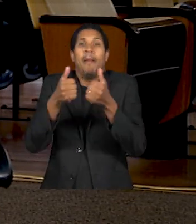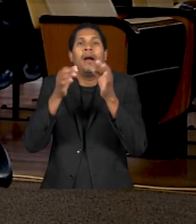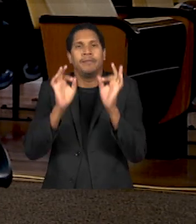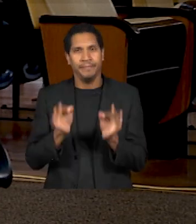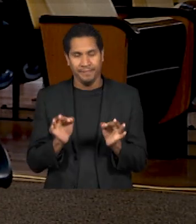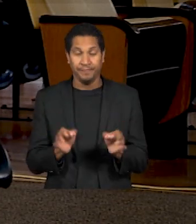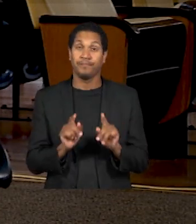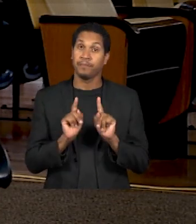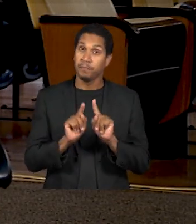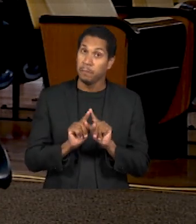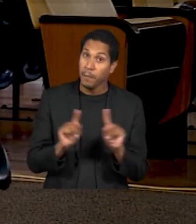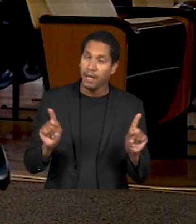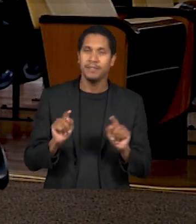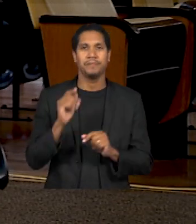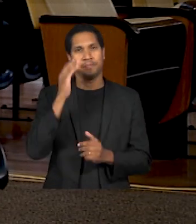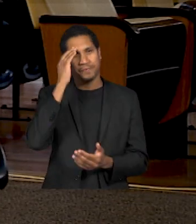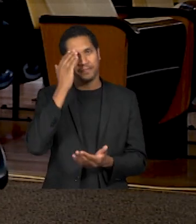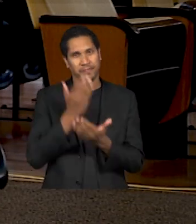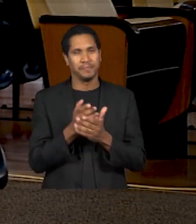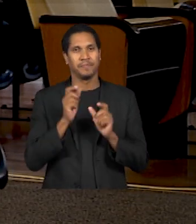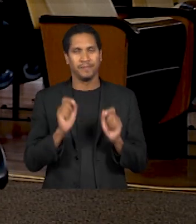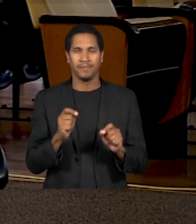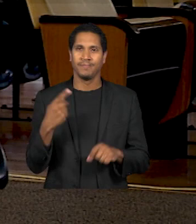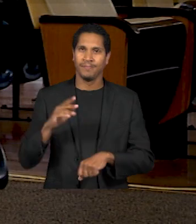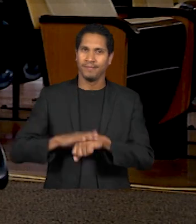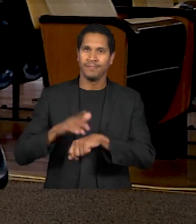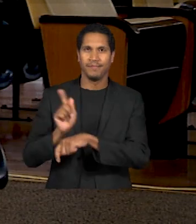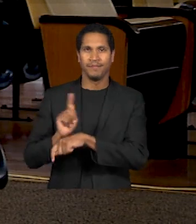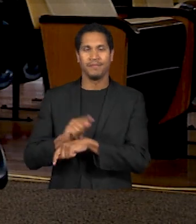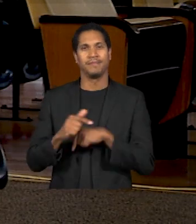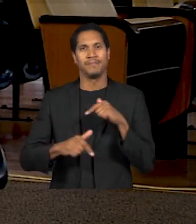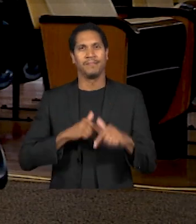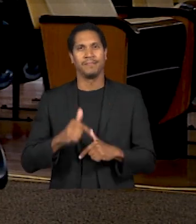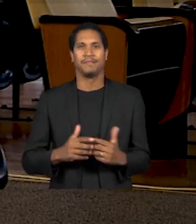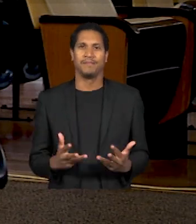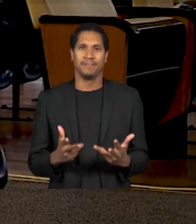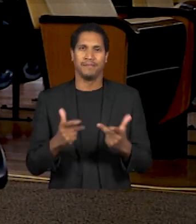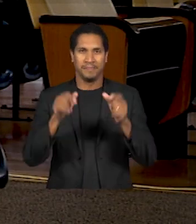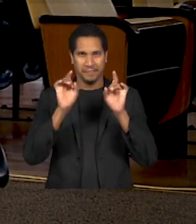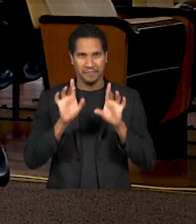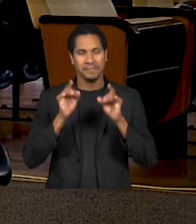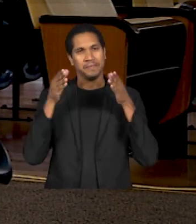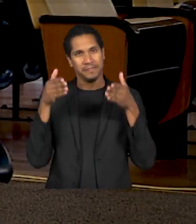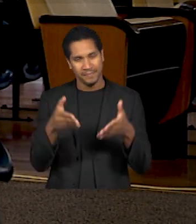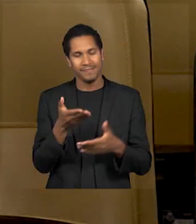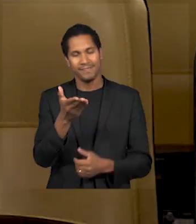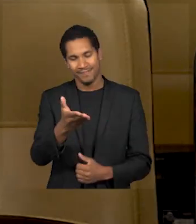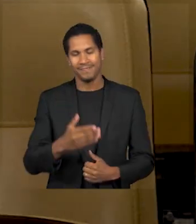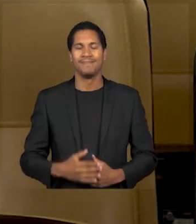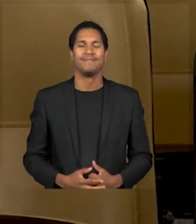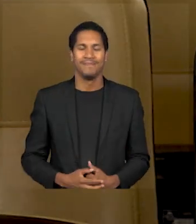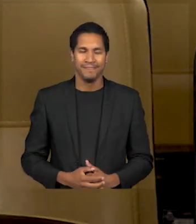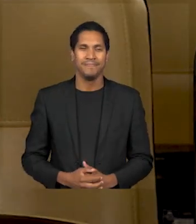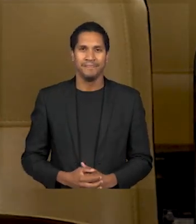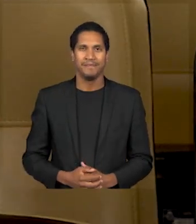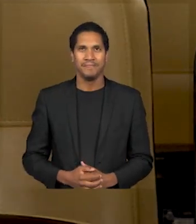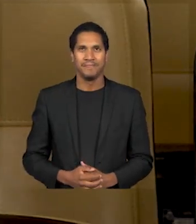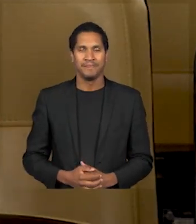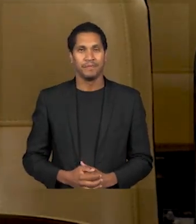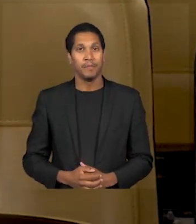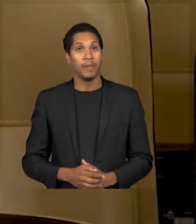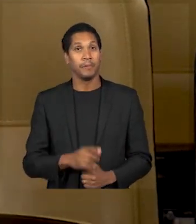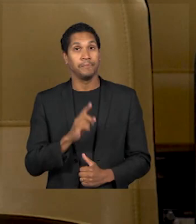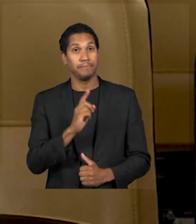Mas eu acredito que essa gestão está fazendo um trabalho muito especial em relação a isso. Então, Dica, eu